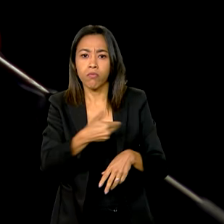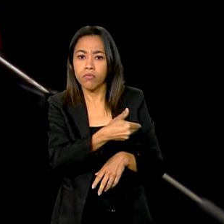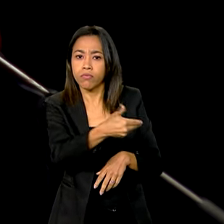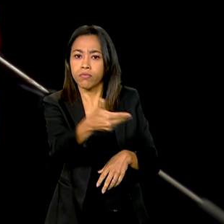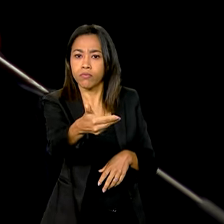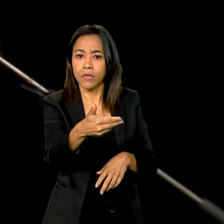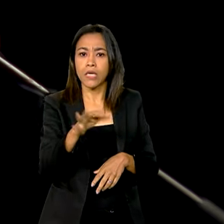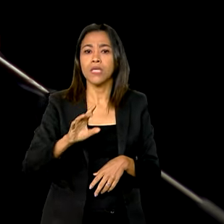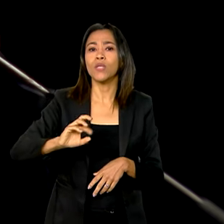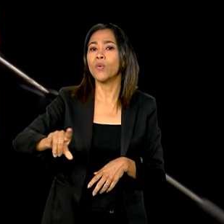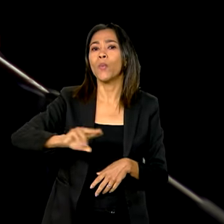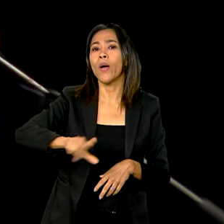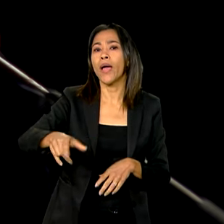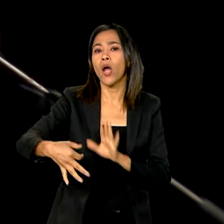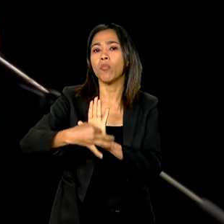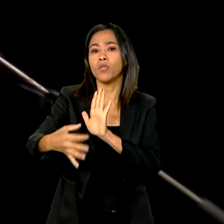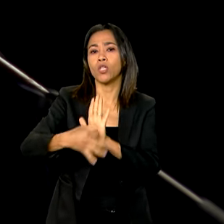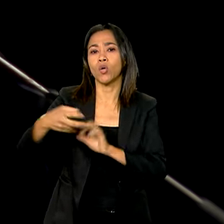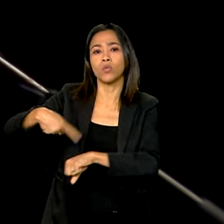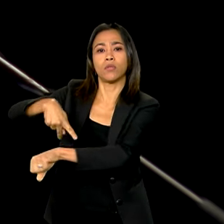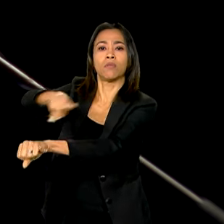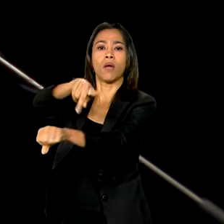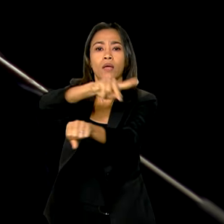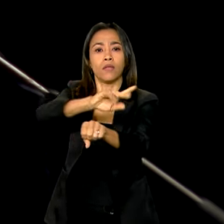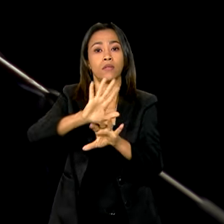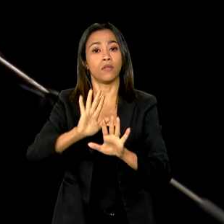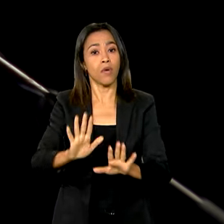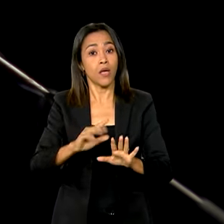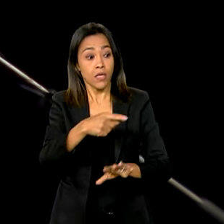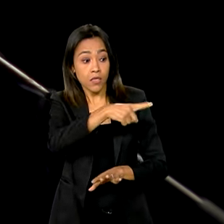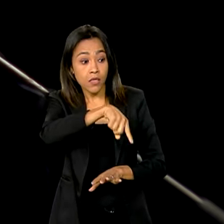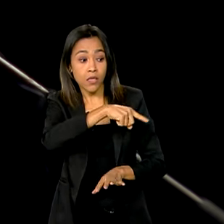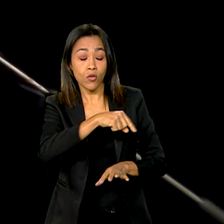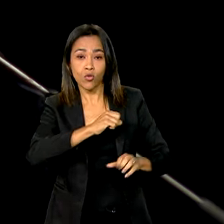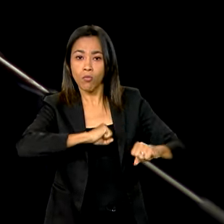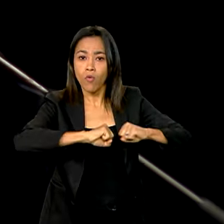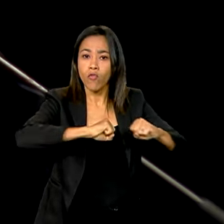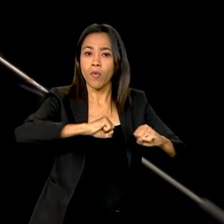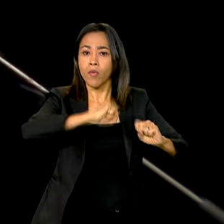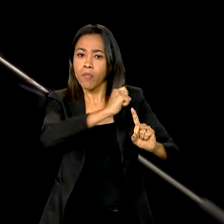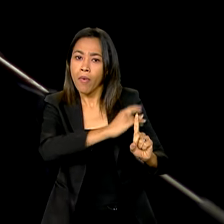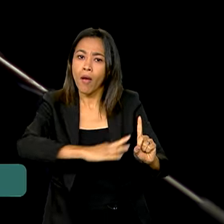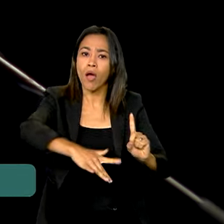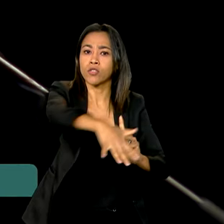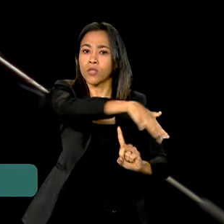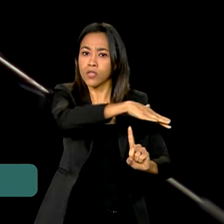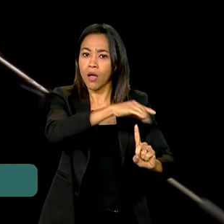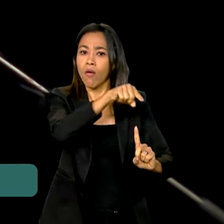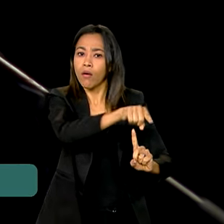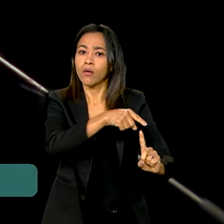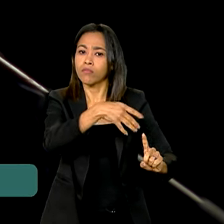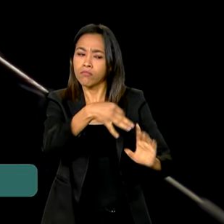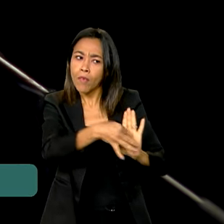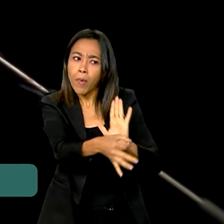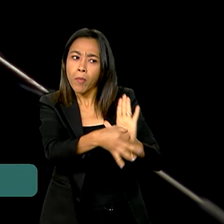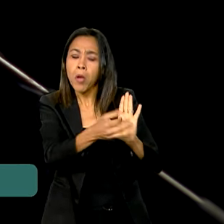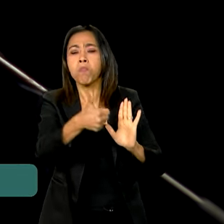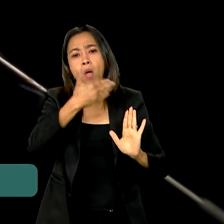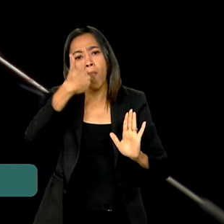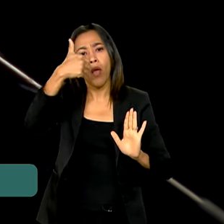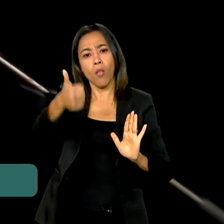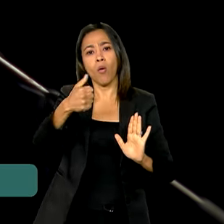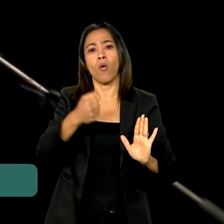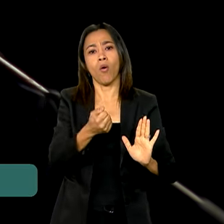as potências querem nos impor, mas as saídas que, desde os movimentos populares, nós entendemos que é o melhor para o nosso